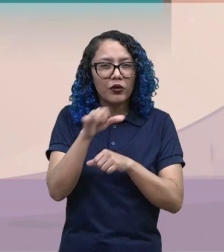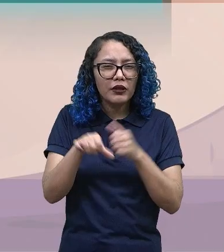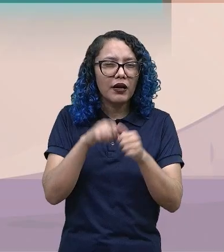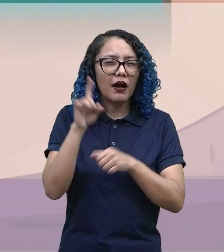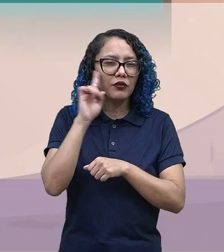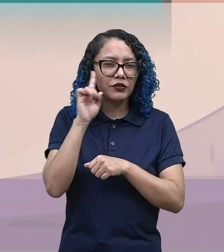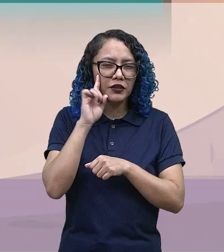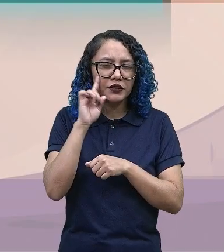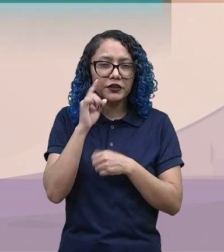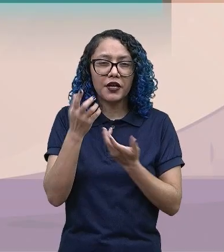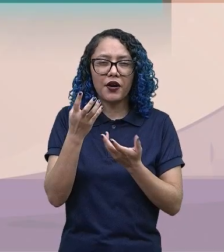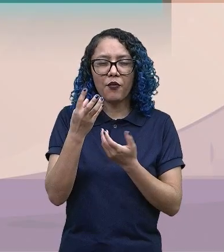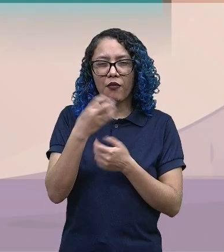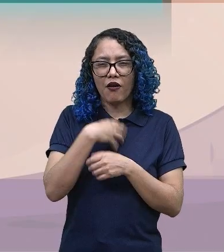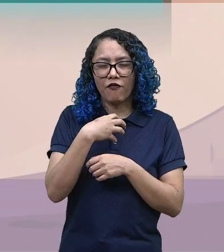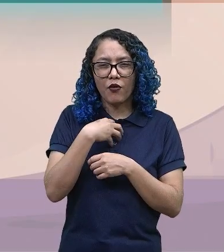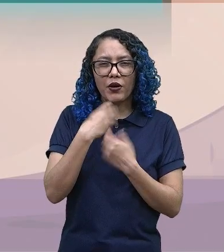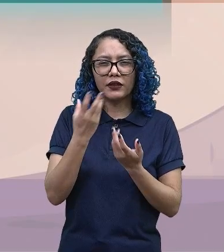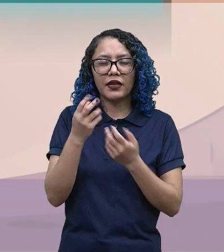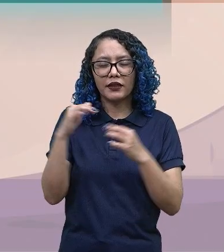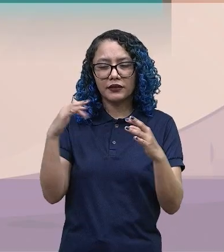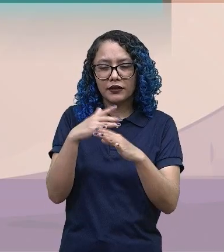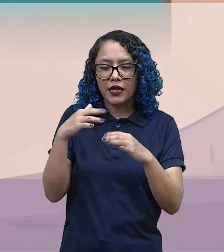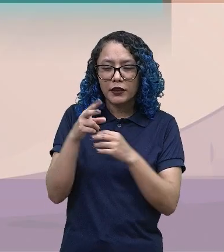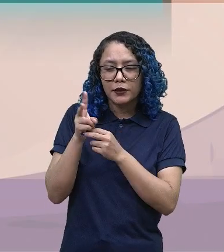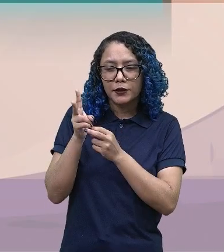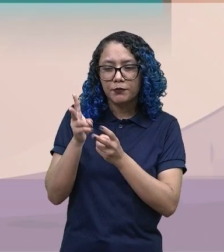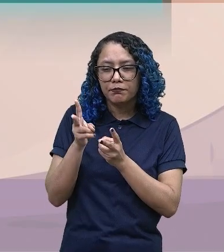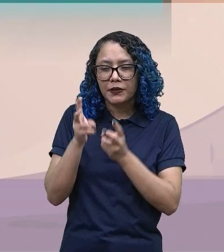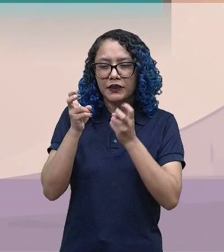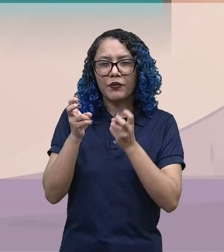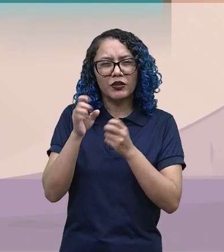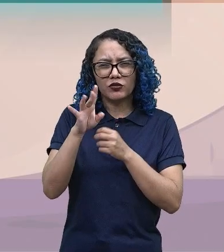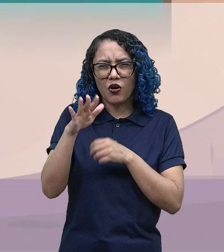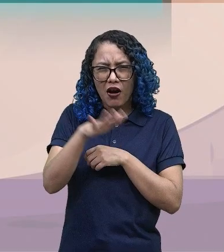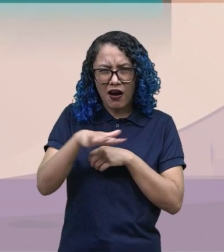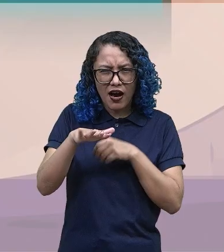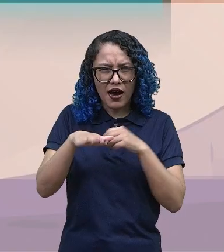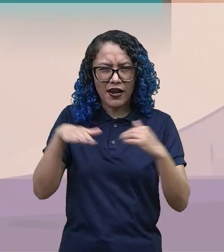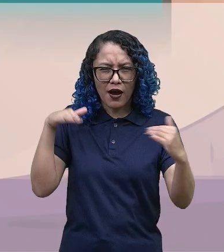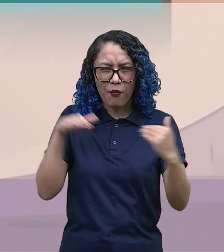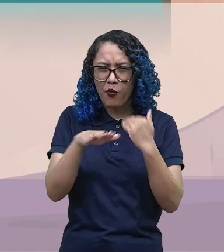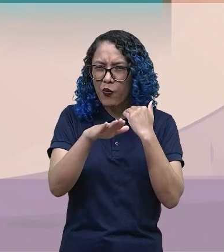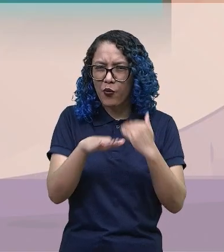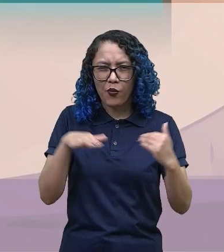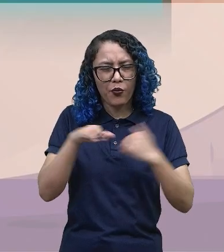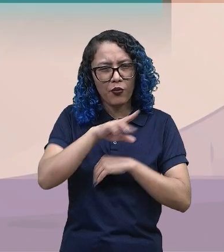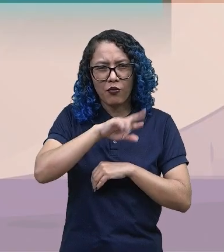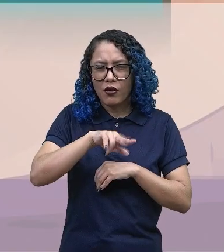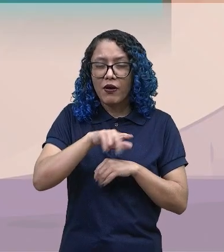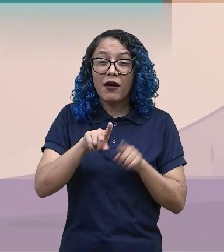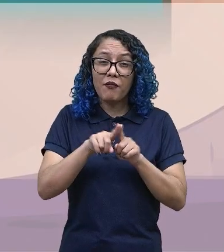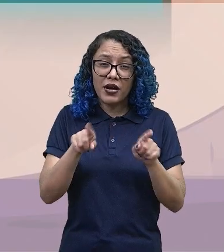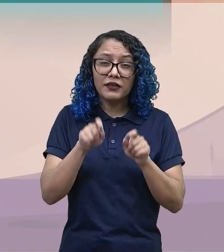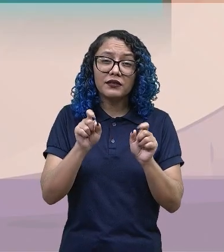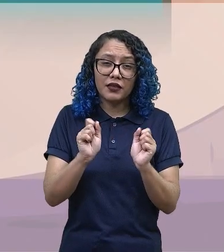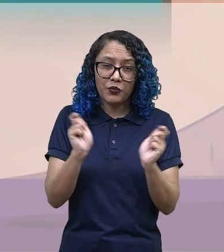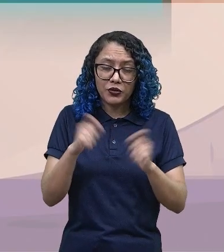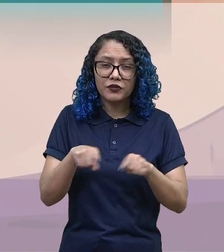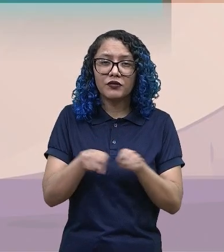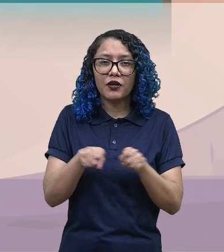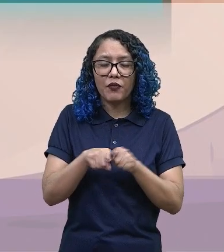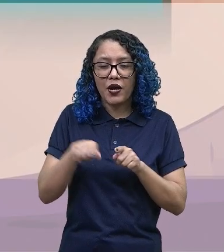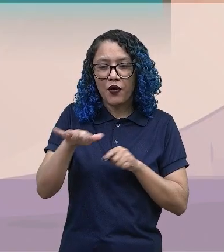de enxergar ali a cidade não apenas como um espaço de trânsito, mas como um lugar, um ambiente, né, mais amplo,